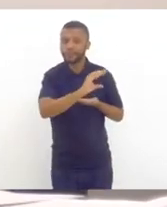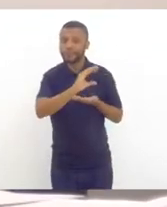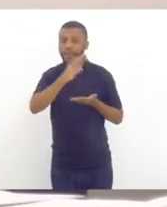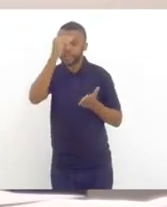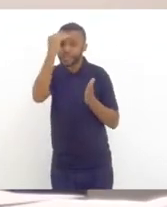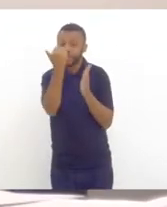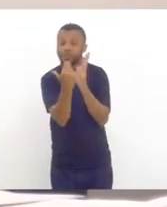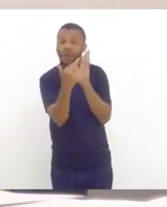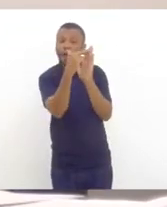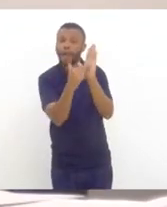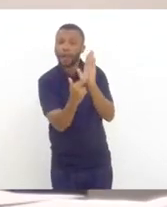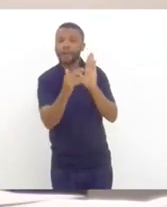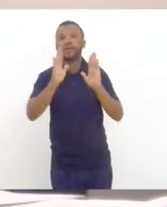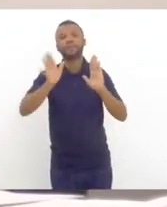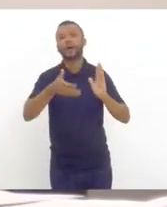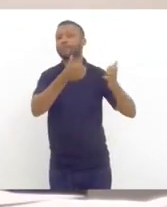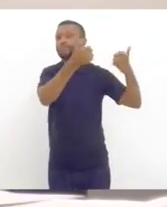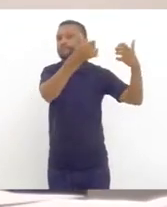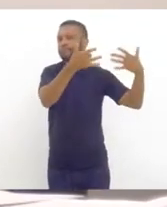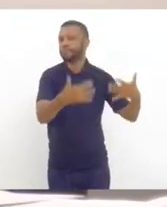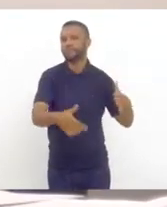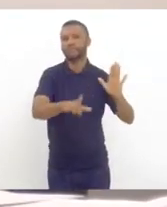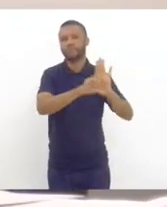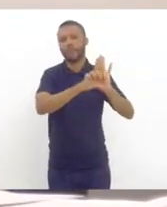definidos pela Lei